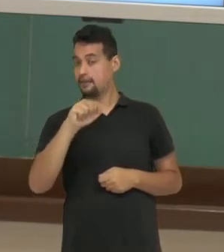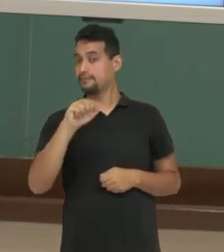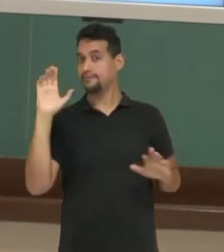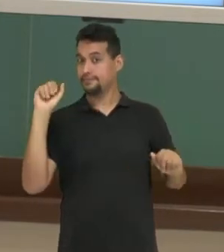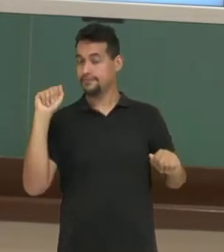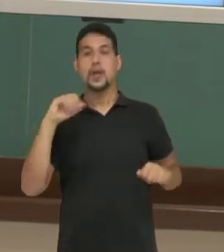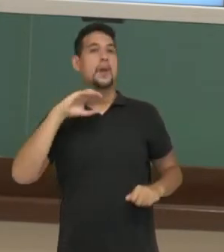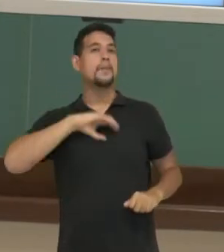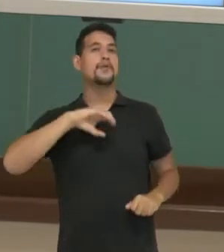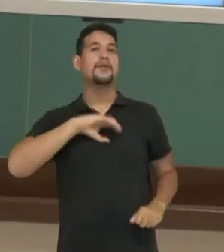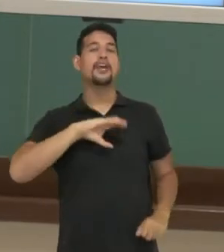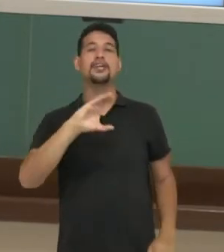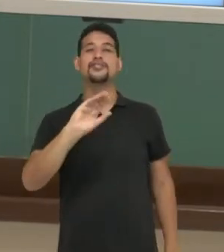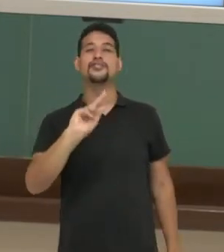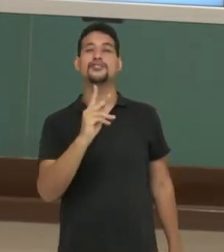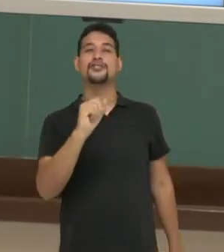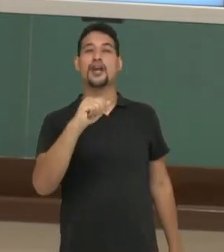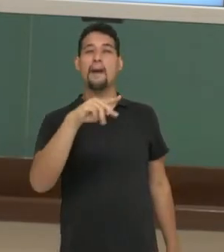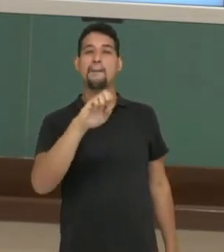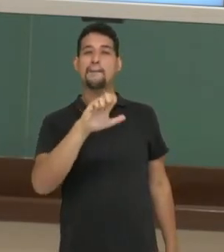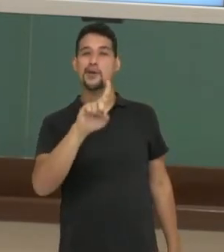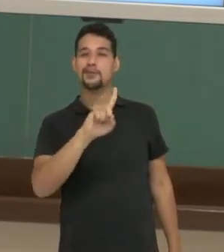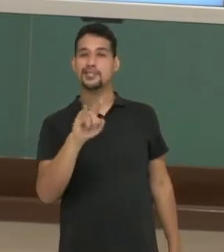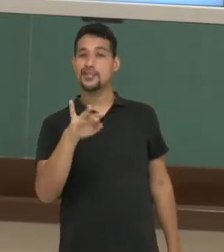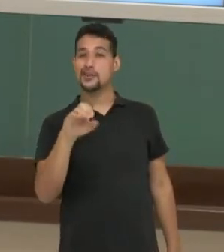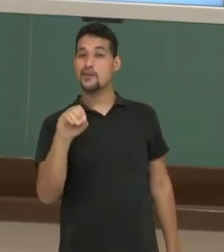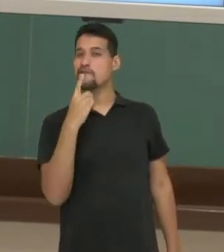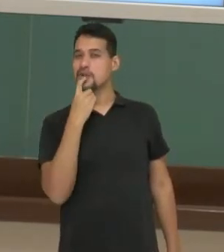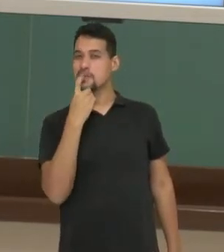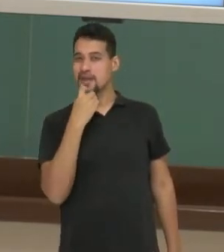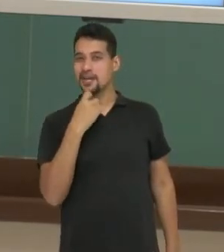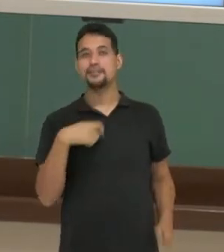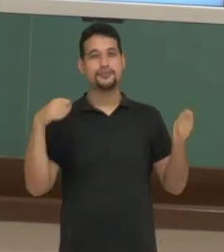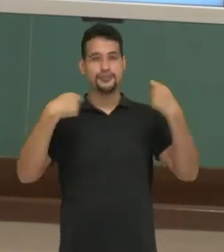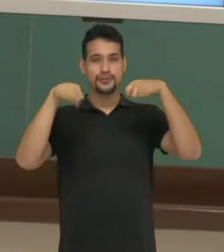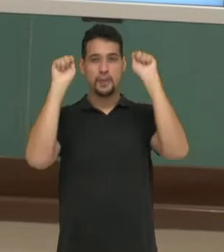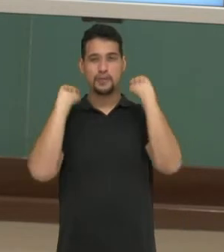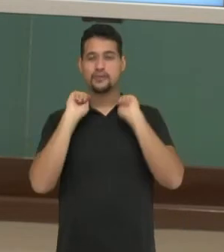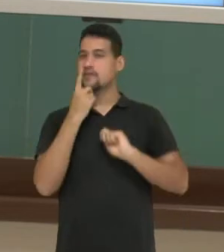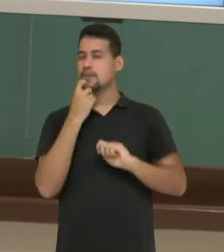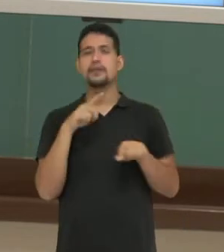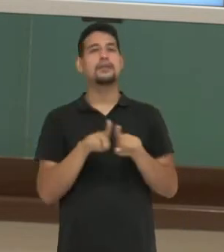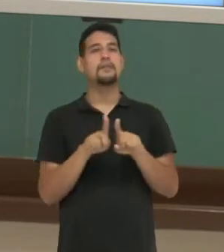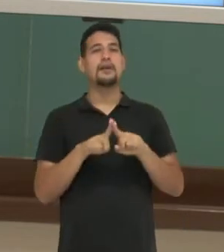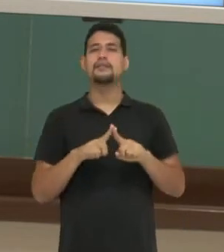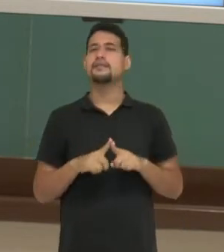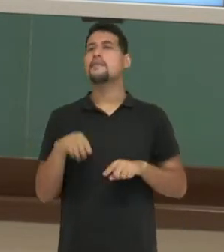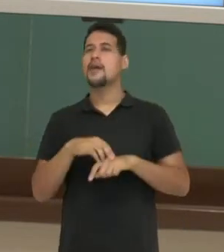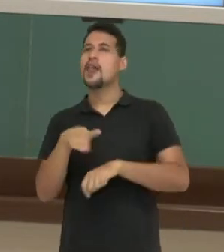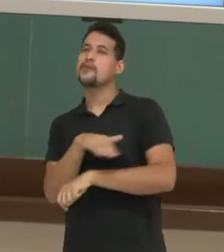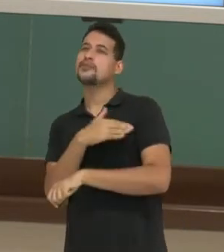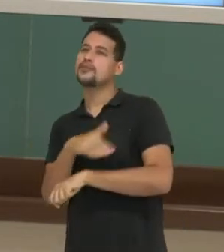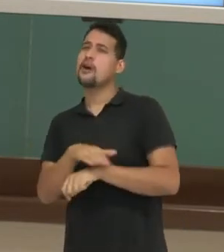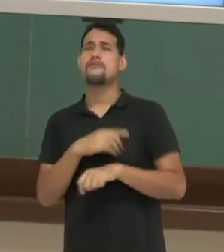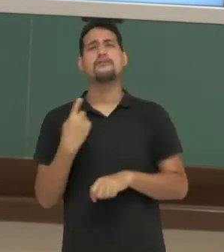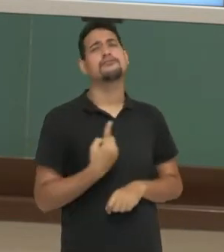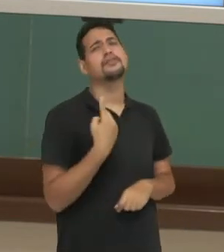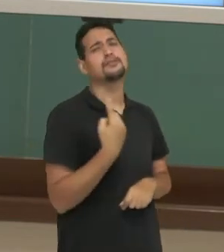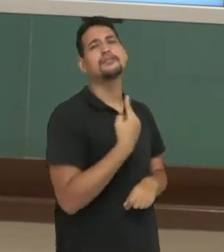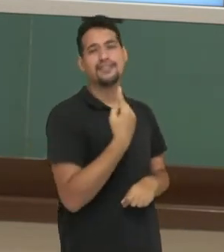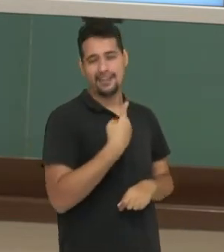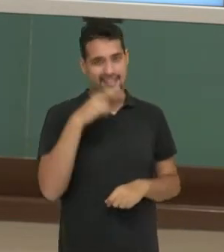aquela que ia no bosque e ficava cantando, que ia levar os docinhos para a vovó pela estrada fora, eu vou bem sozinha.